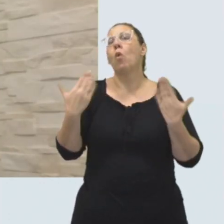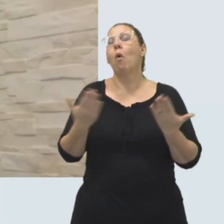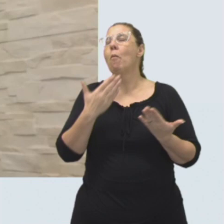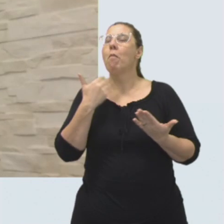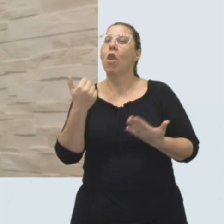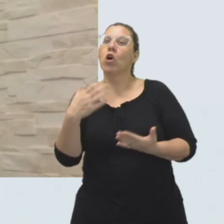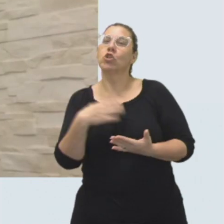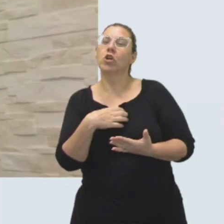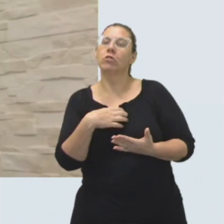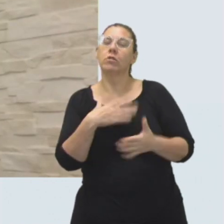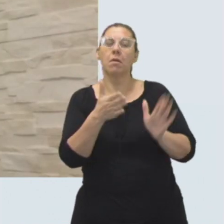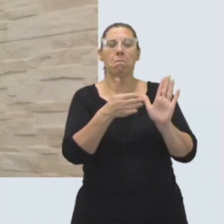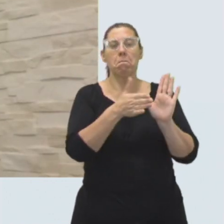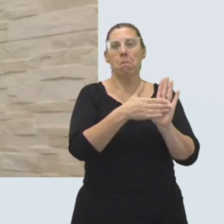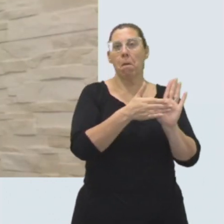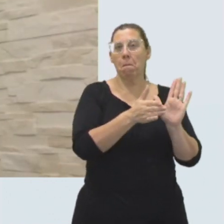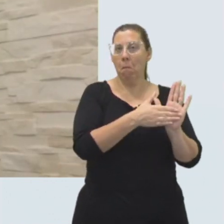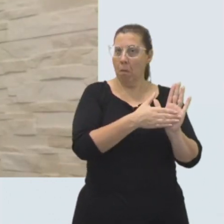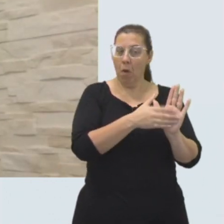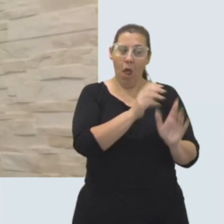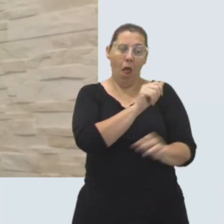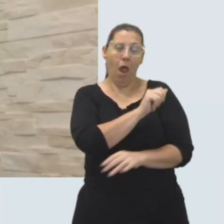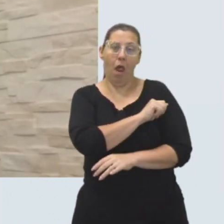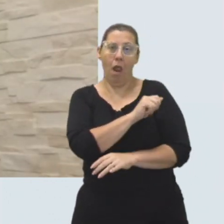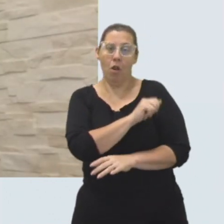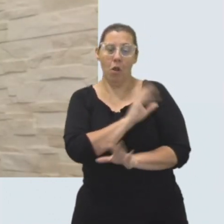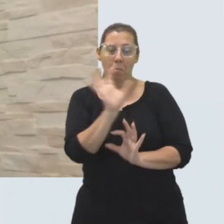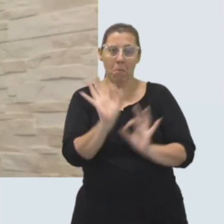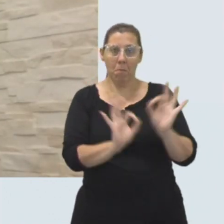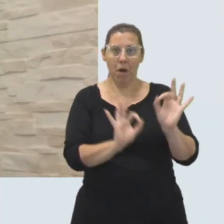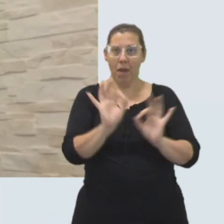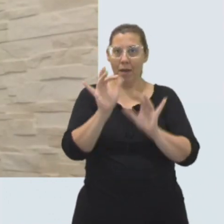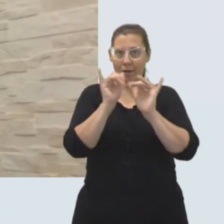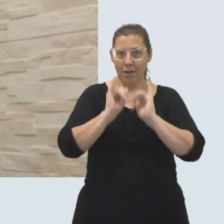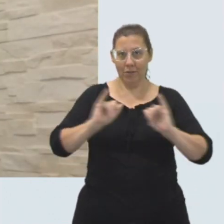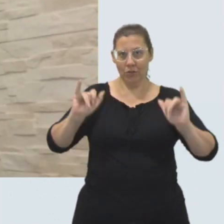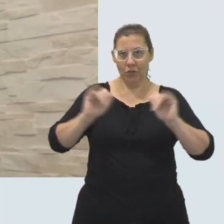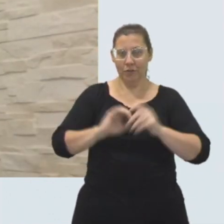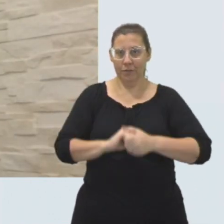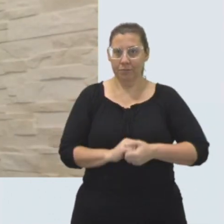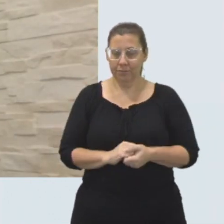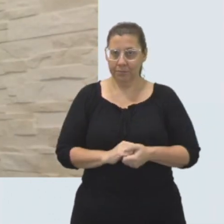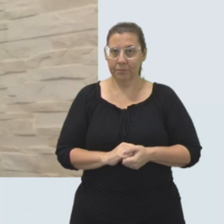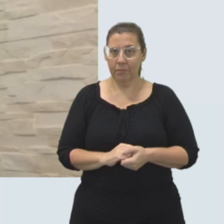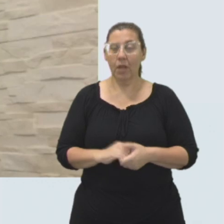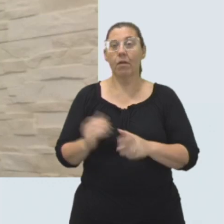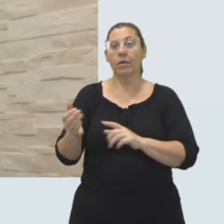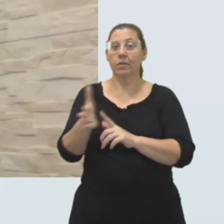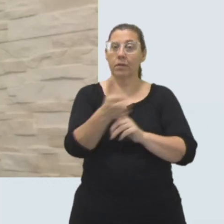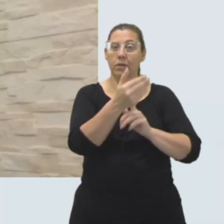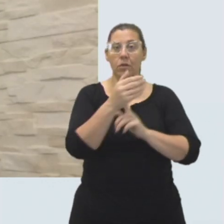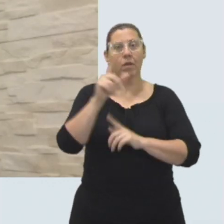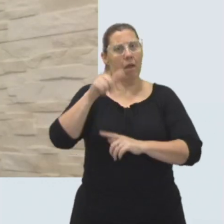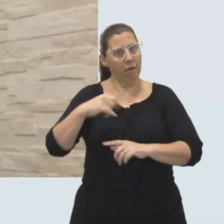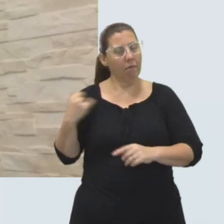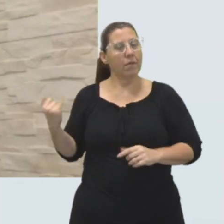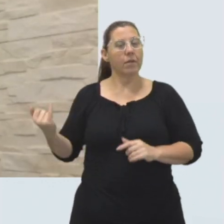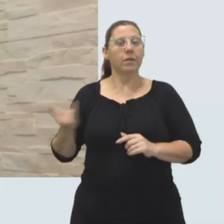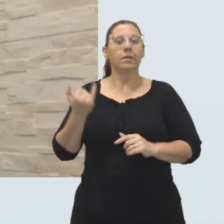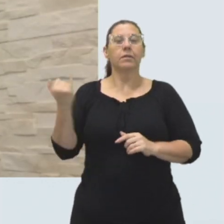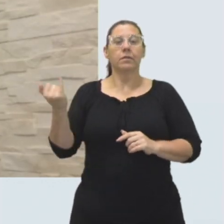de propor aos nossos alunos e alunas a construção das narrativas, né? O recurso tecnológico, ele é